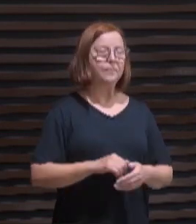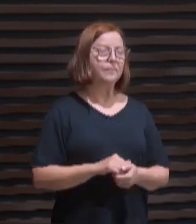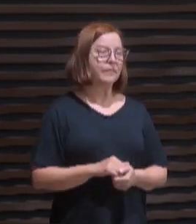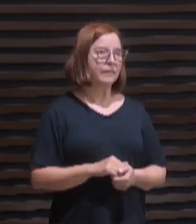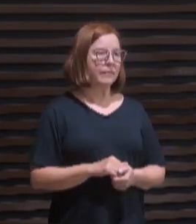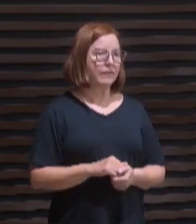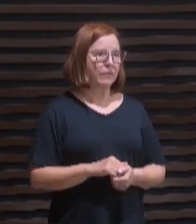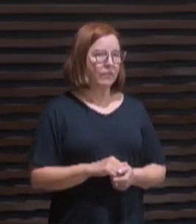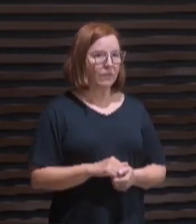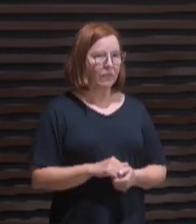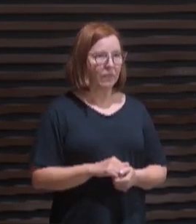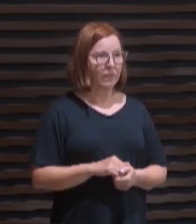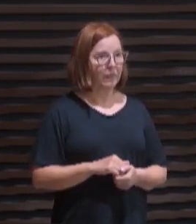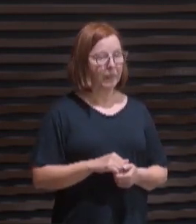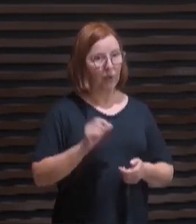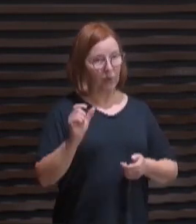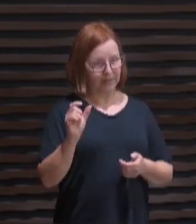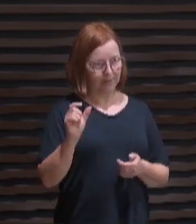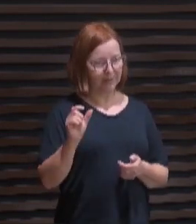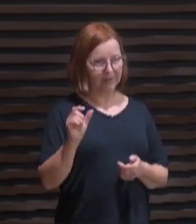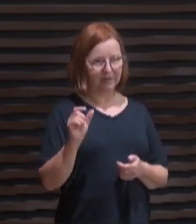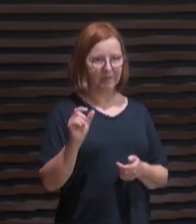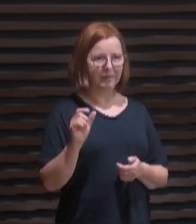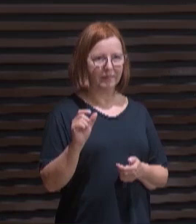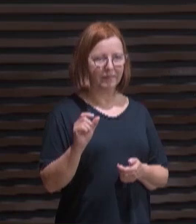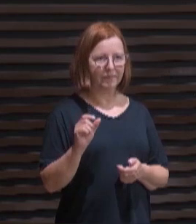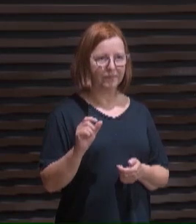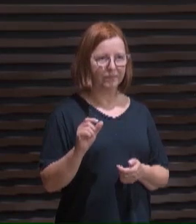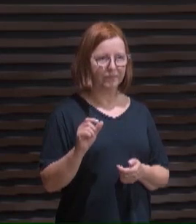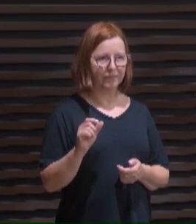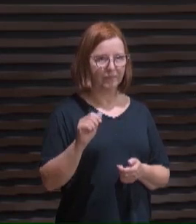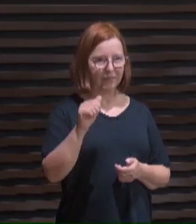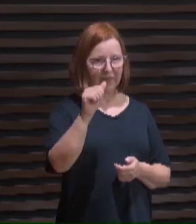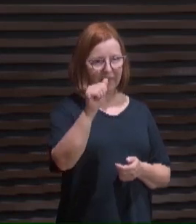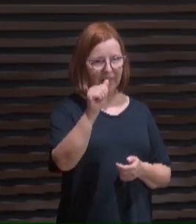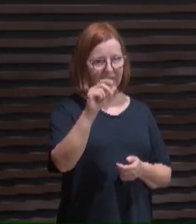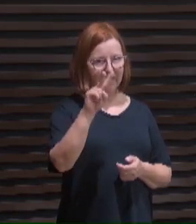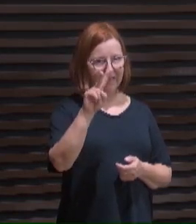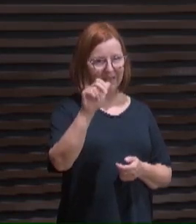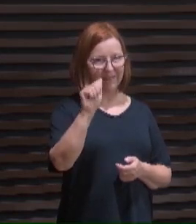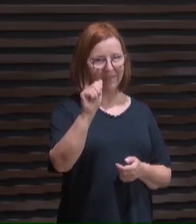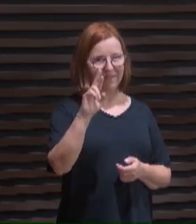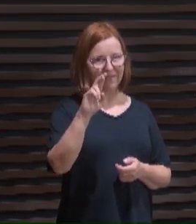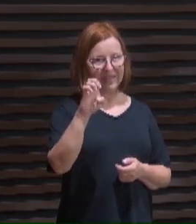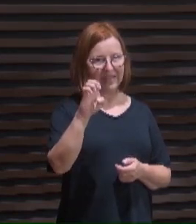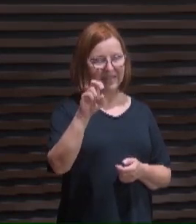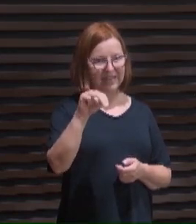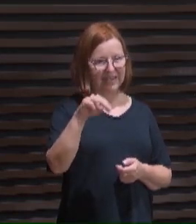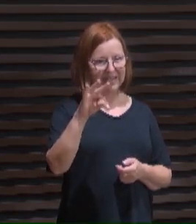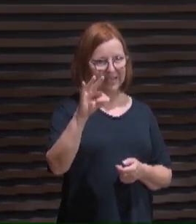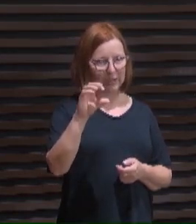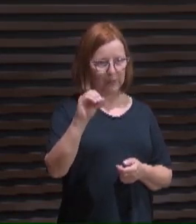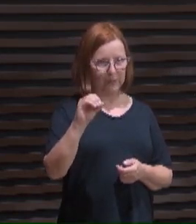A outra palavra que logo vem em seguida é avarentos, e ela tem a mesma